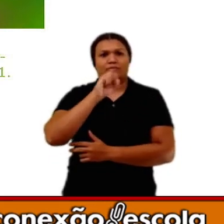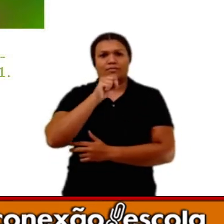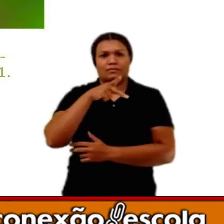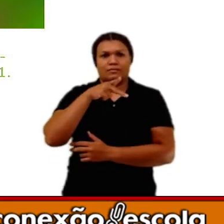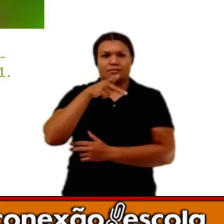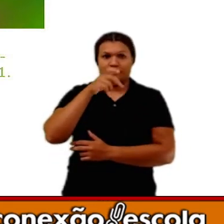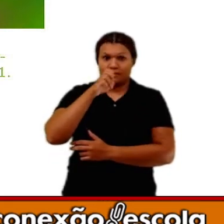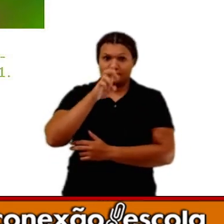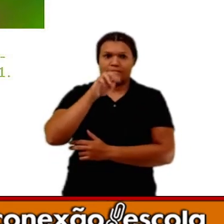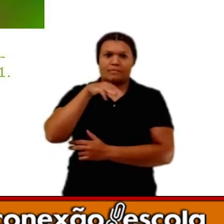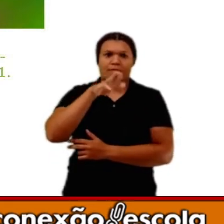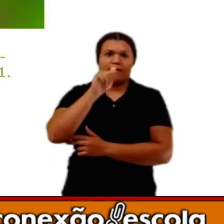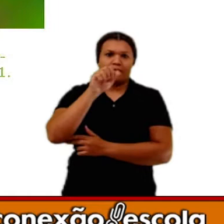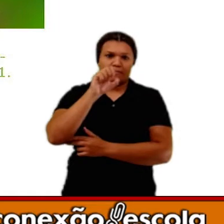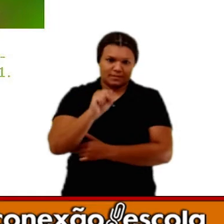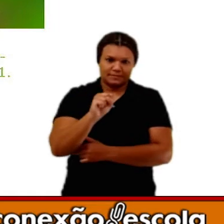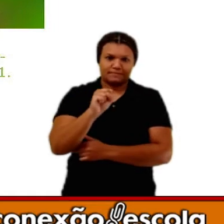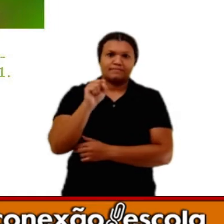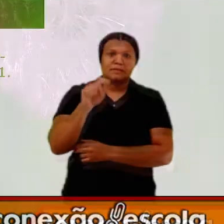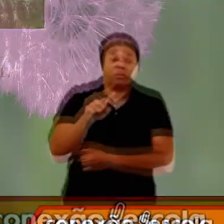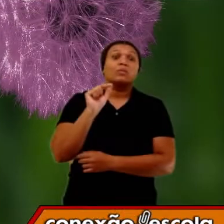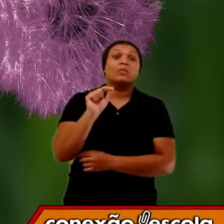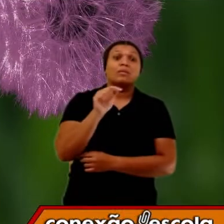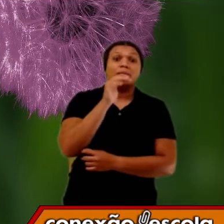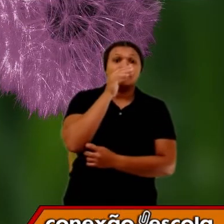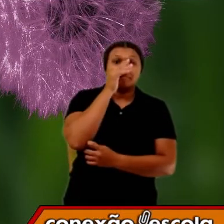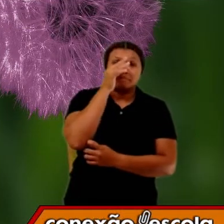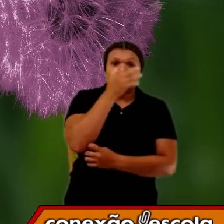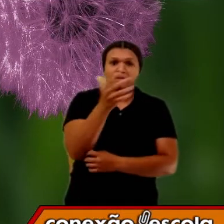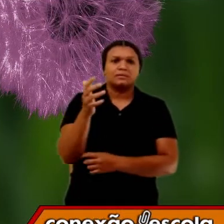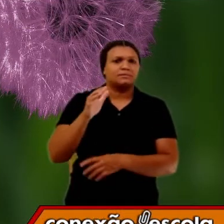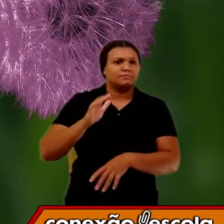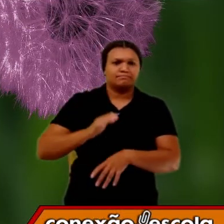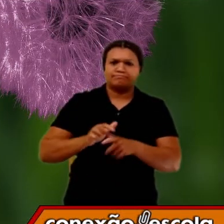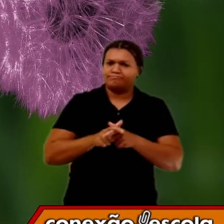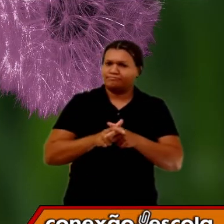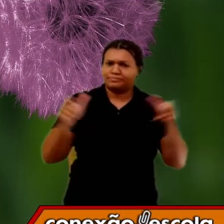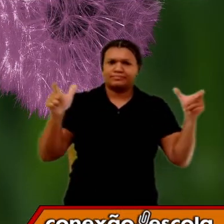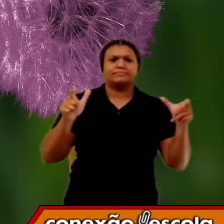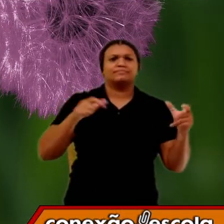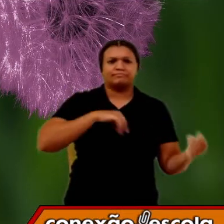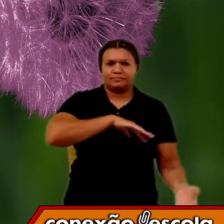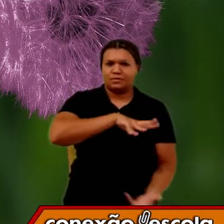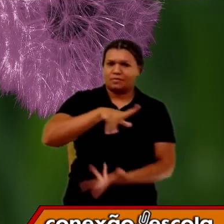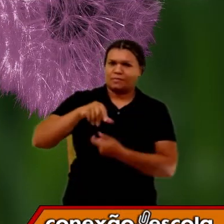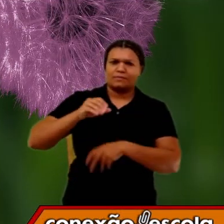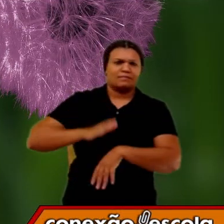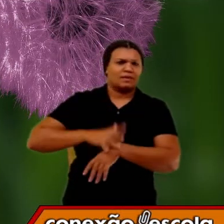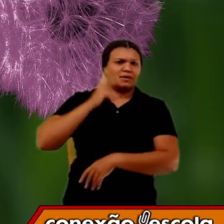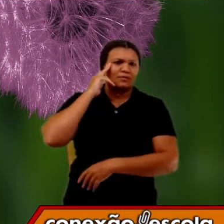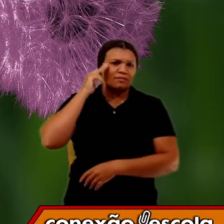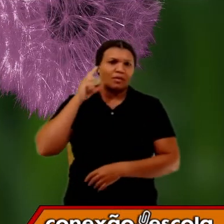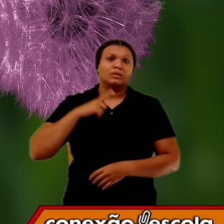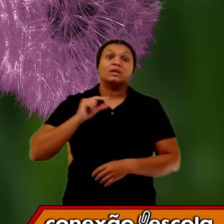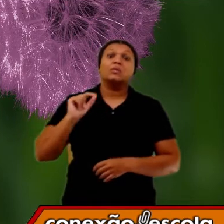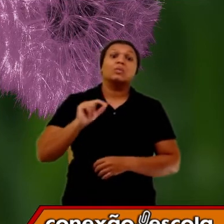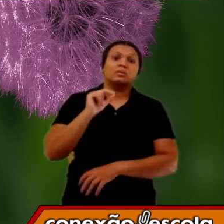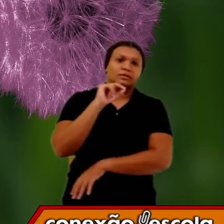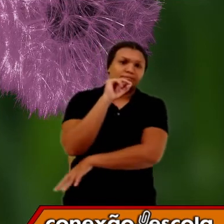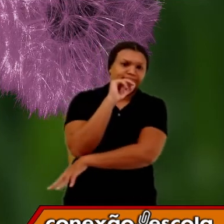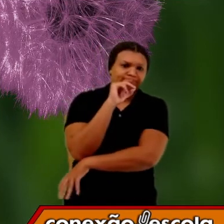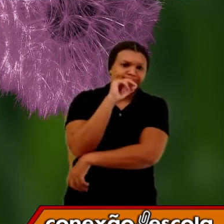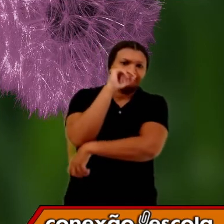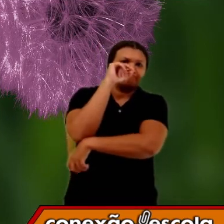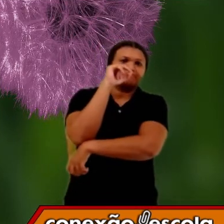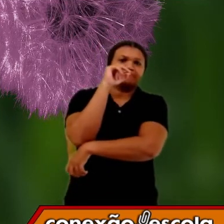as plantas que predominam no nosso planeta. São as plantas mais comuns, que são formadas por raiz,